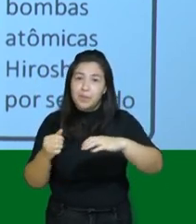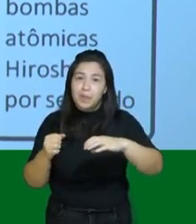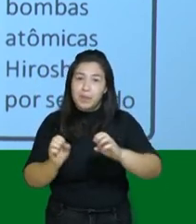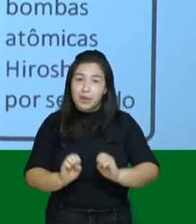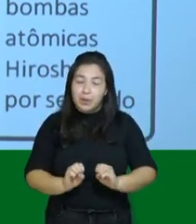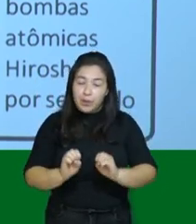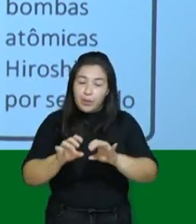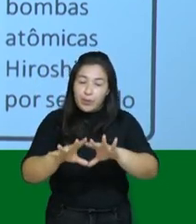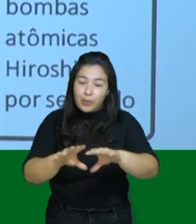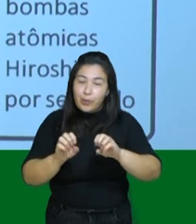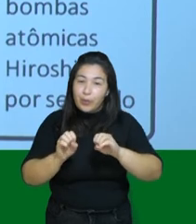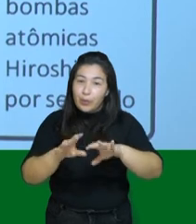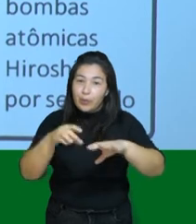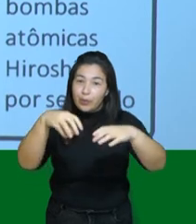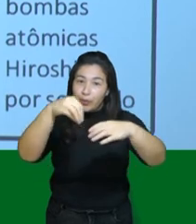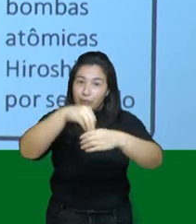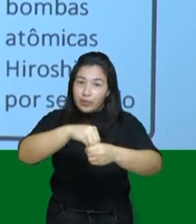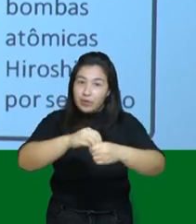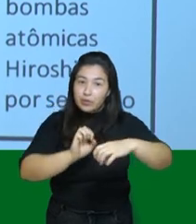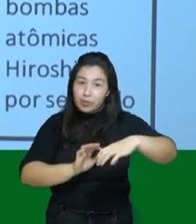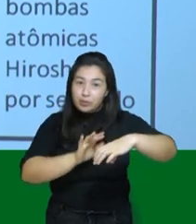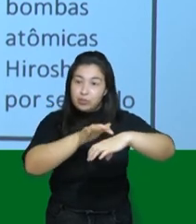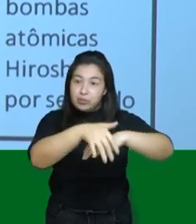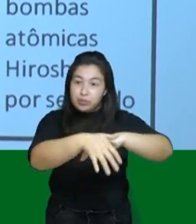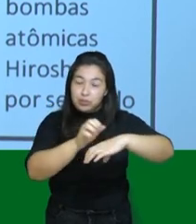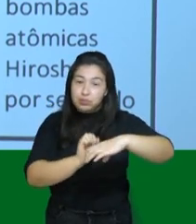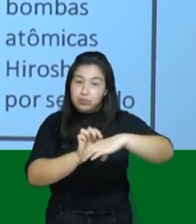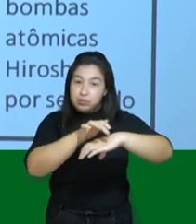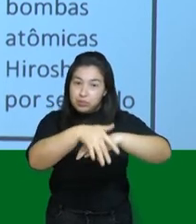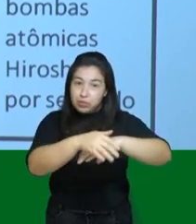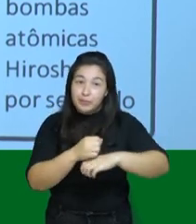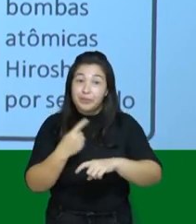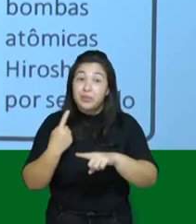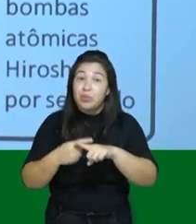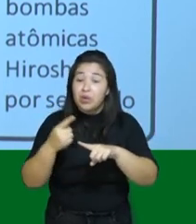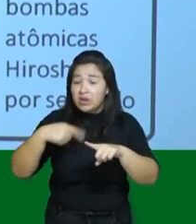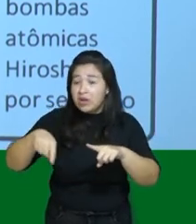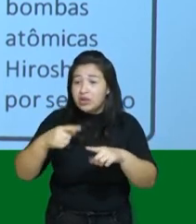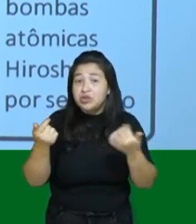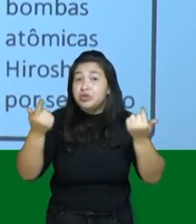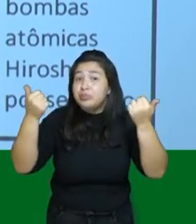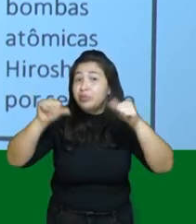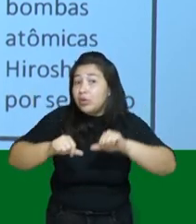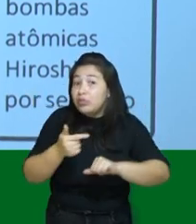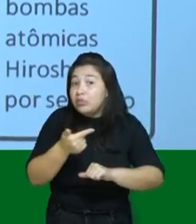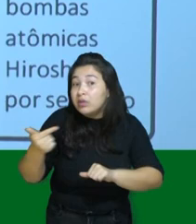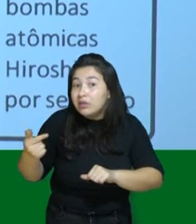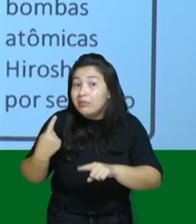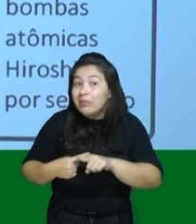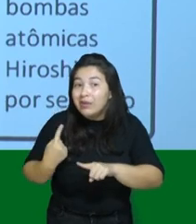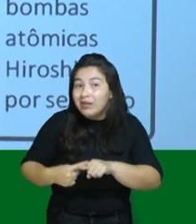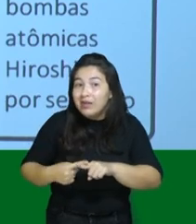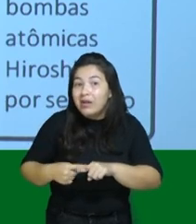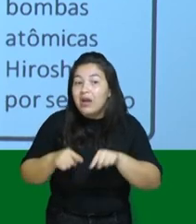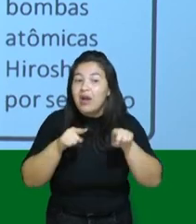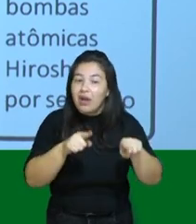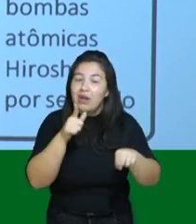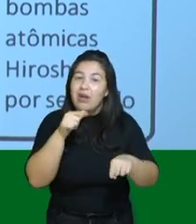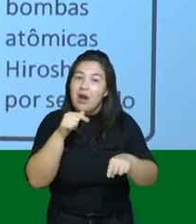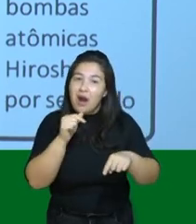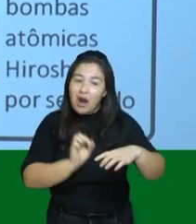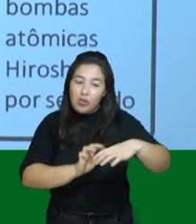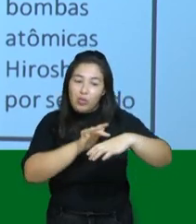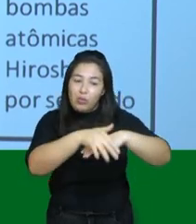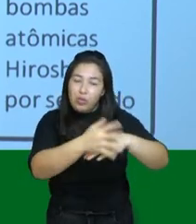vão para os oceanos. Então, a gente não está numa situação pior, porque os oceanos estão absorvendo muito mais. Por isso que o aumento da temperatura